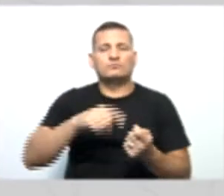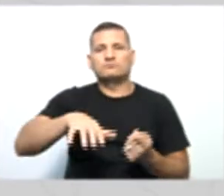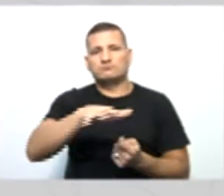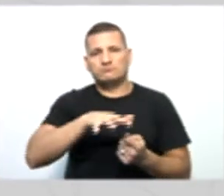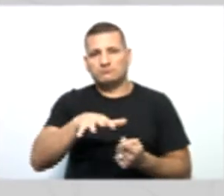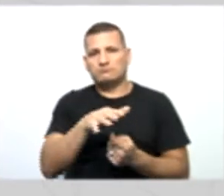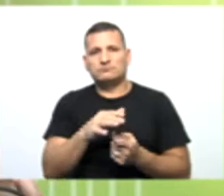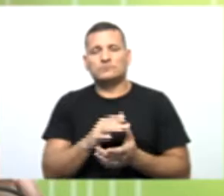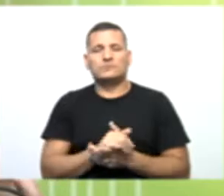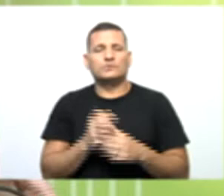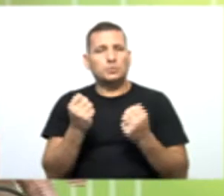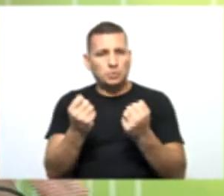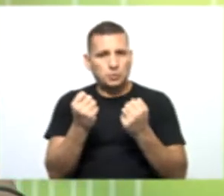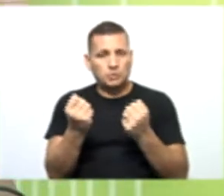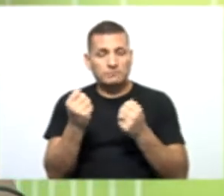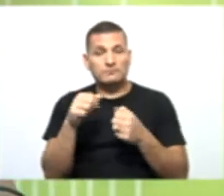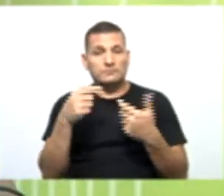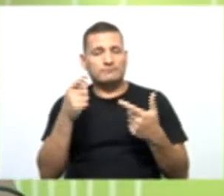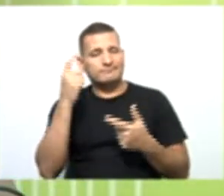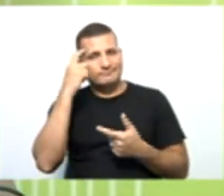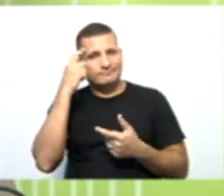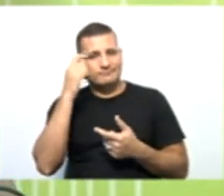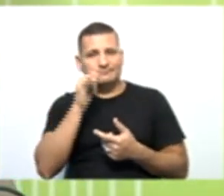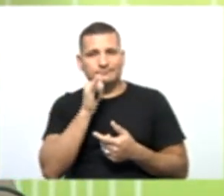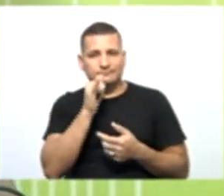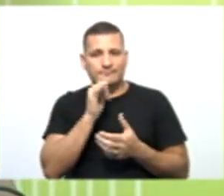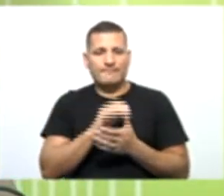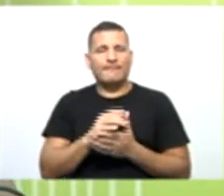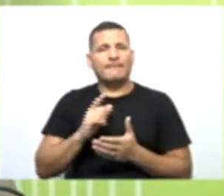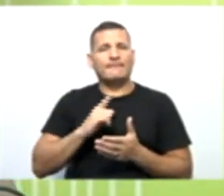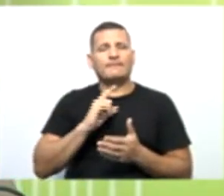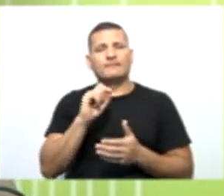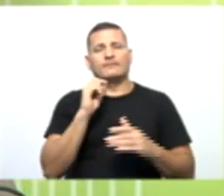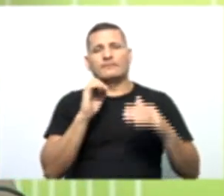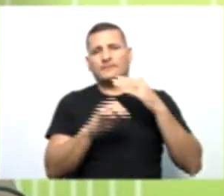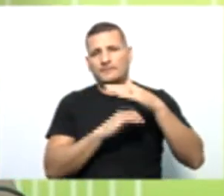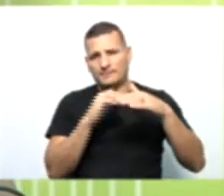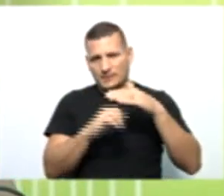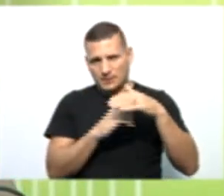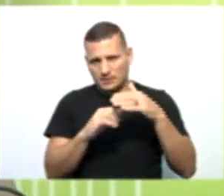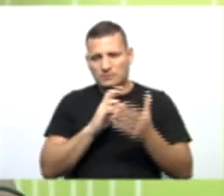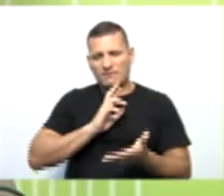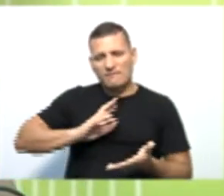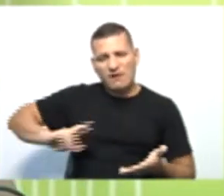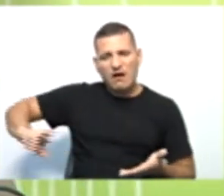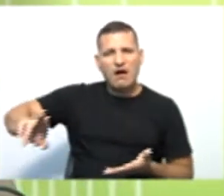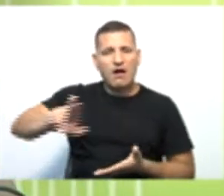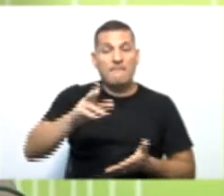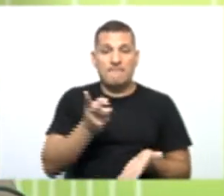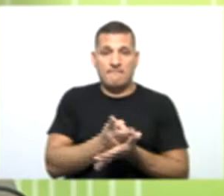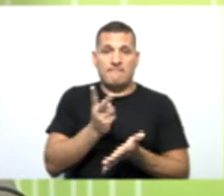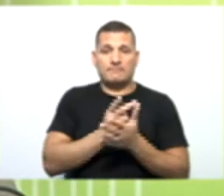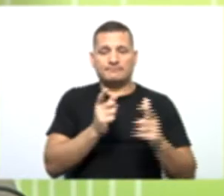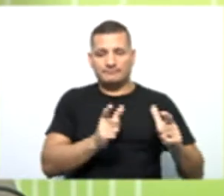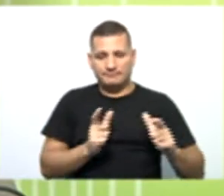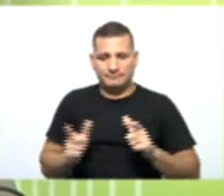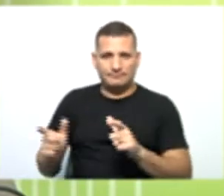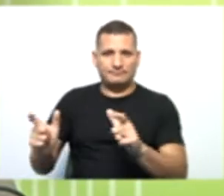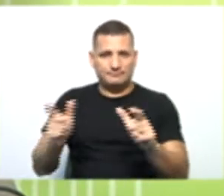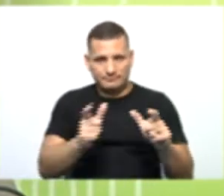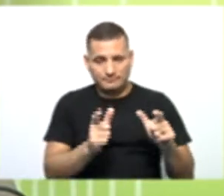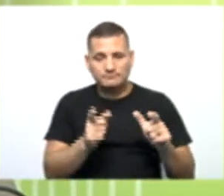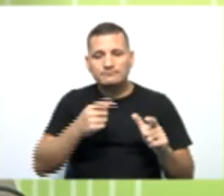menos o seguinte, pense bem, eu tinha várias pequenas empresas e médias empresas no mesmo local que